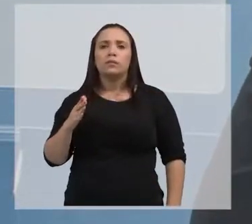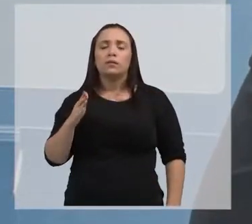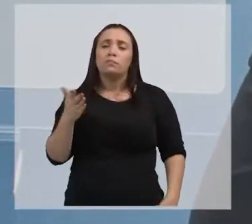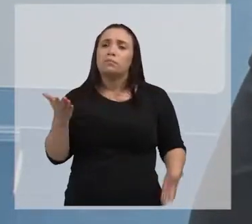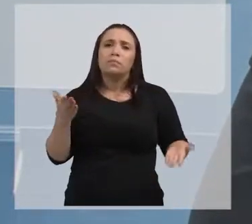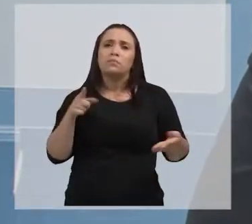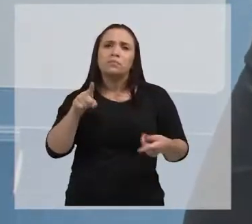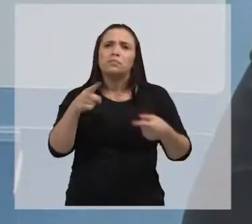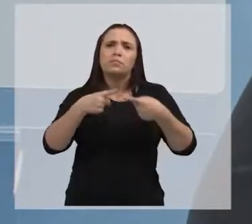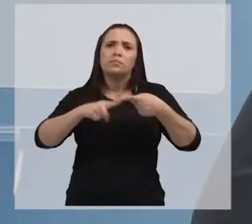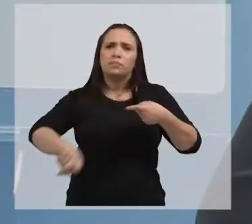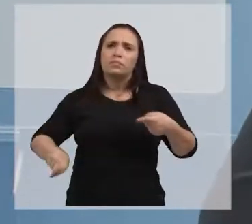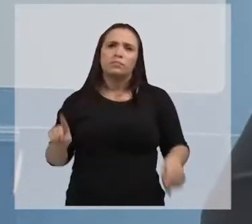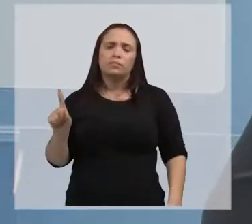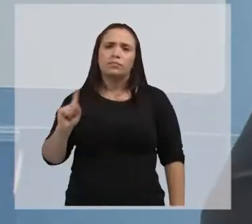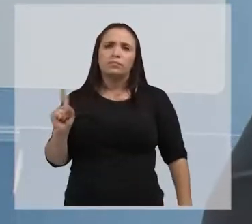isso.